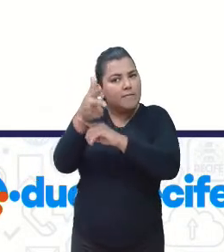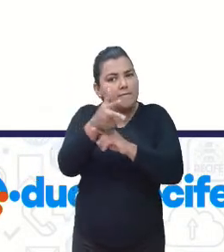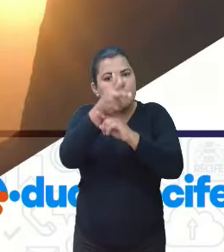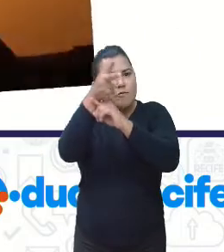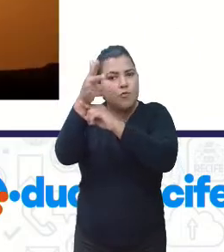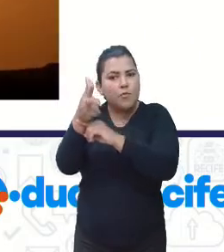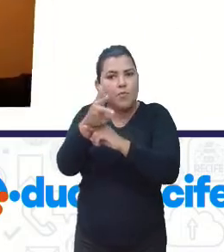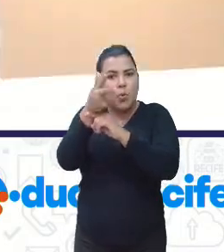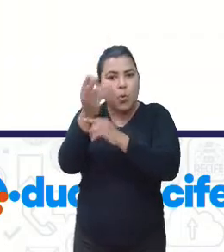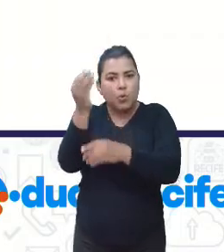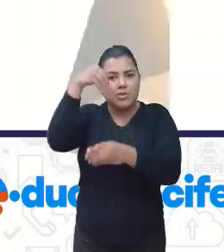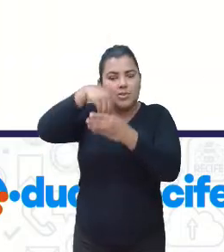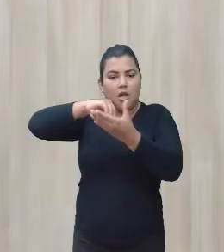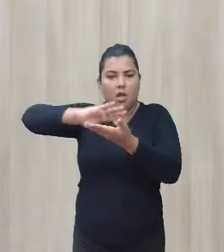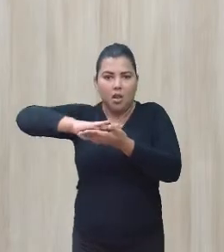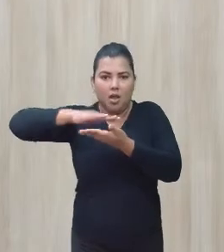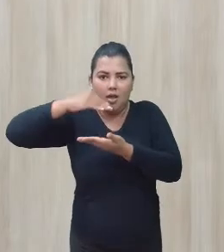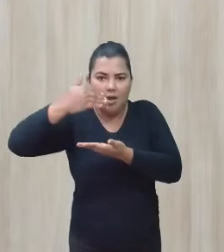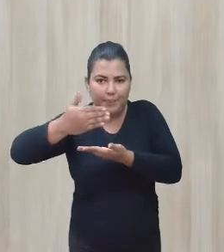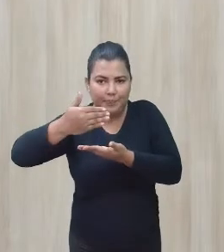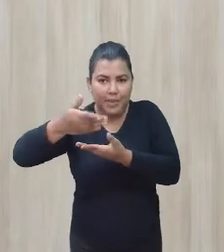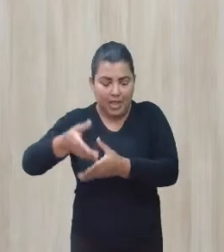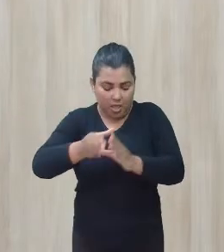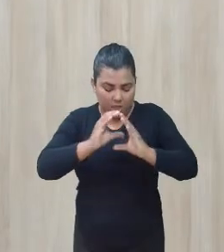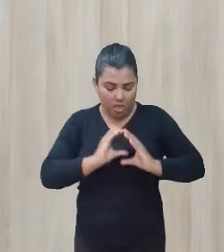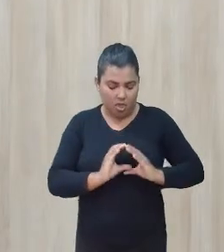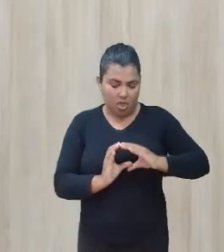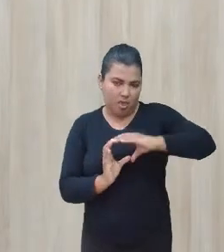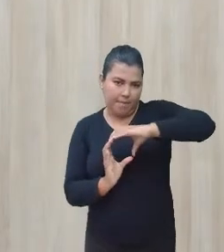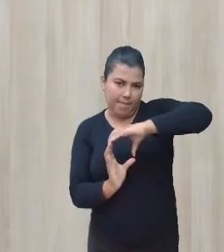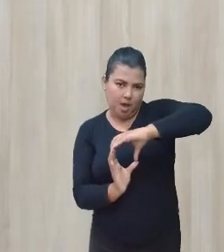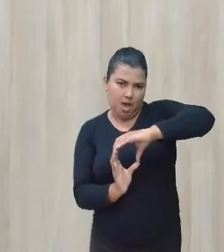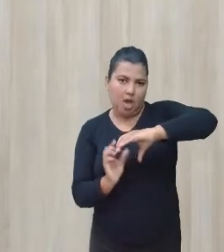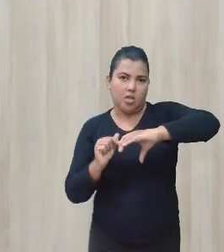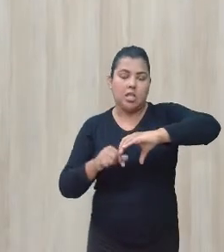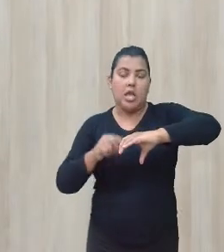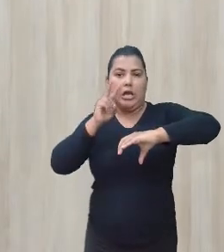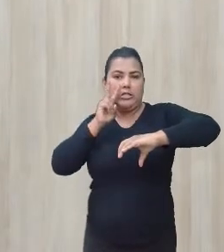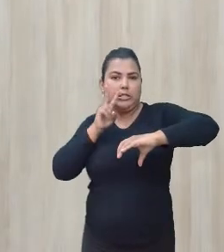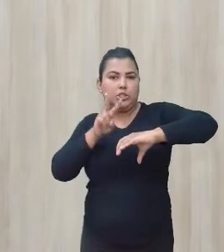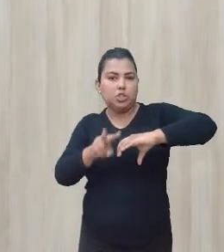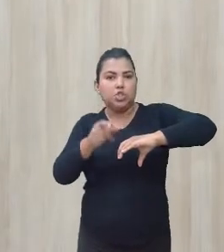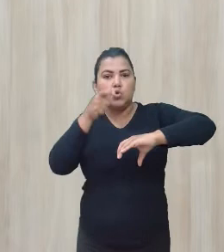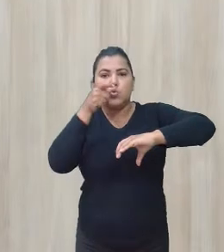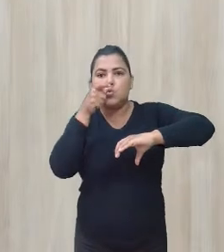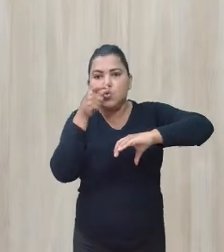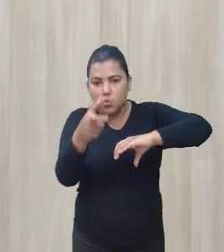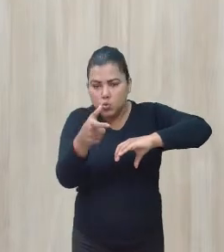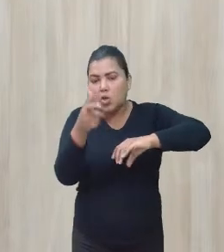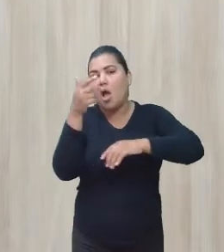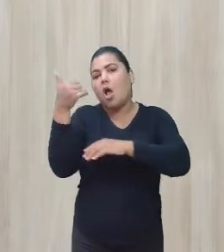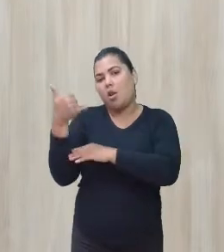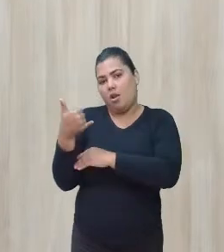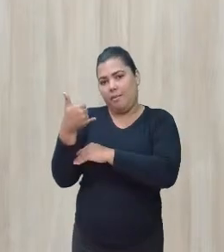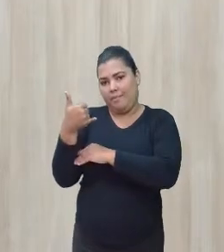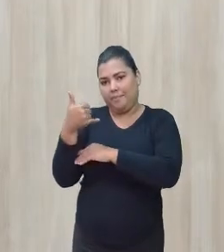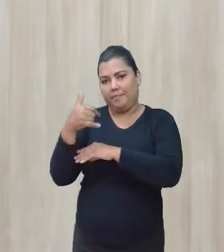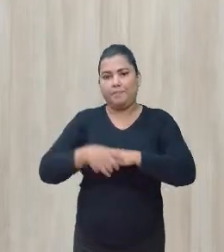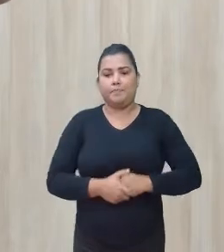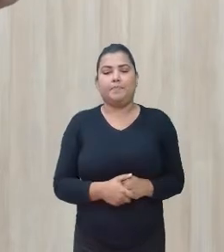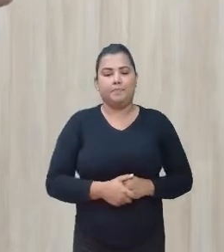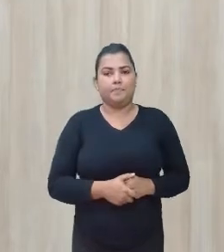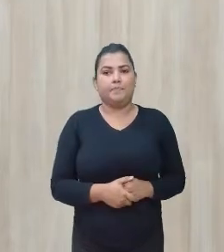no computador, tá certo? E a imagem menor é como se eu estivesse vendo esse vídeo através do celular.